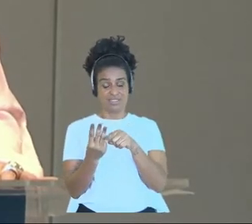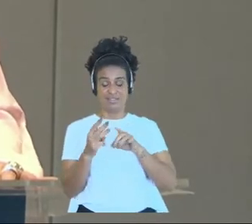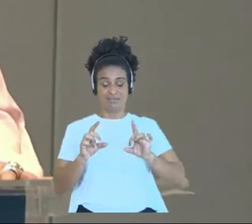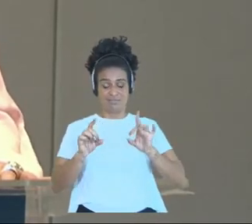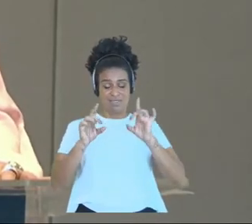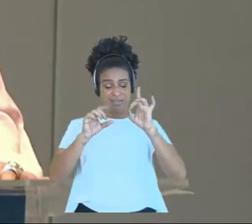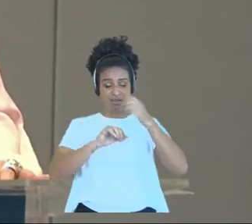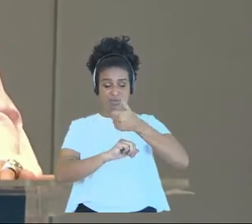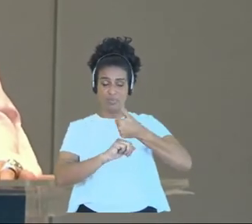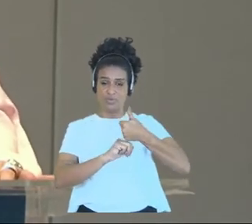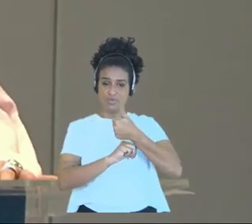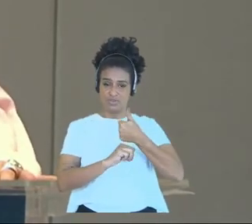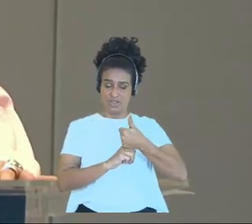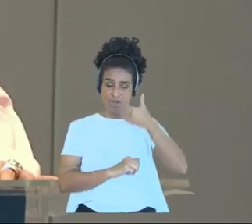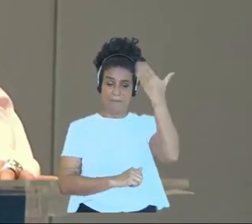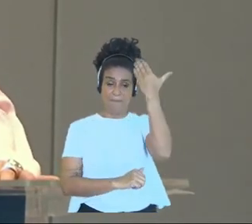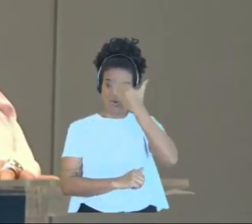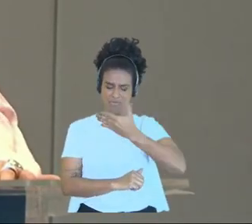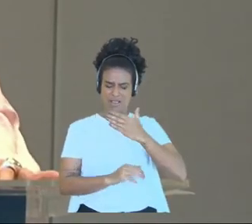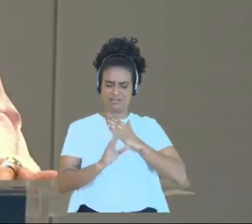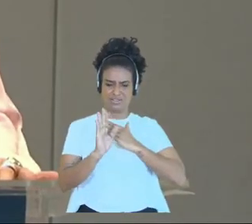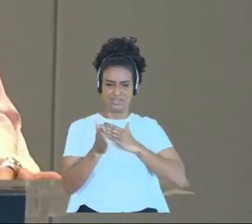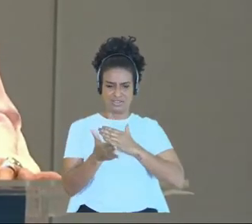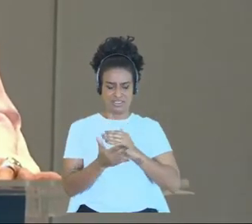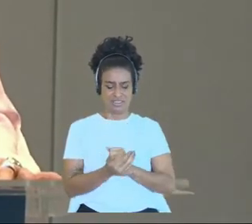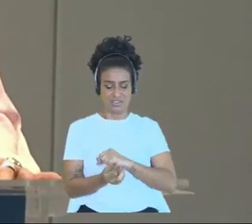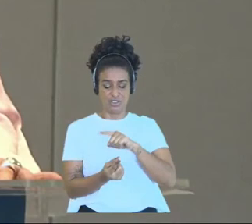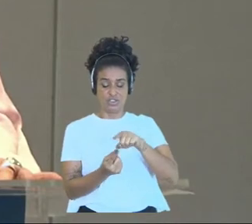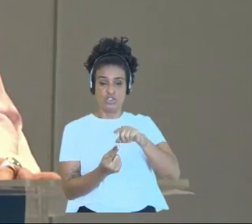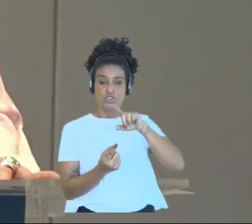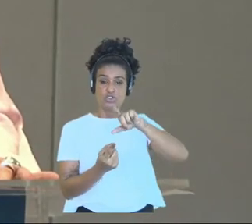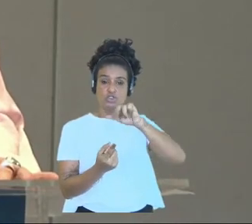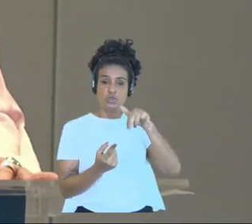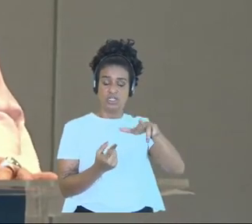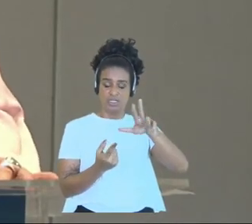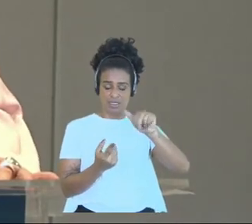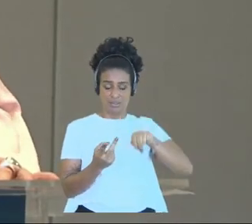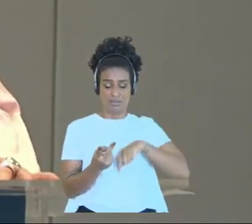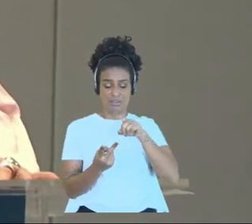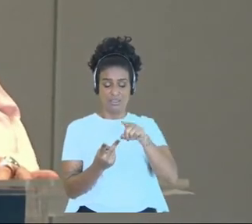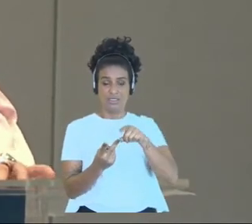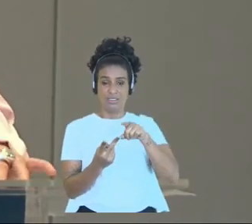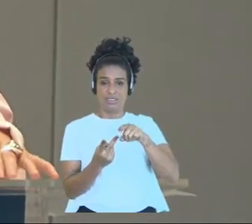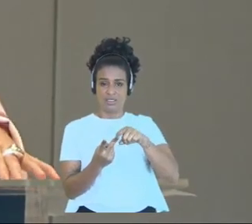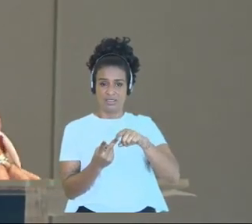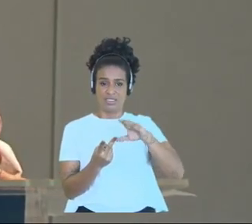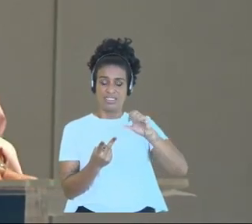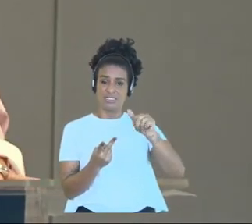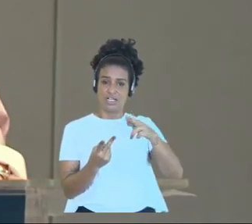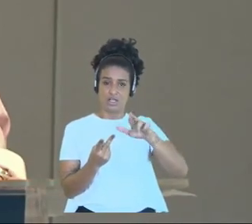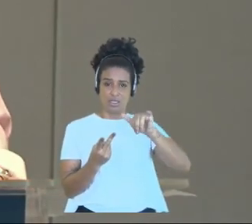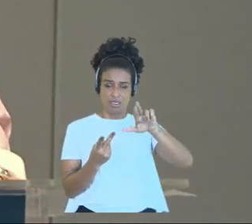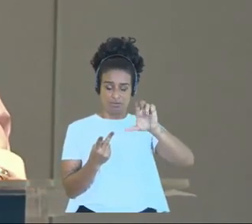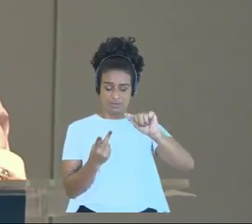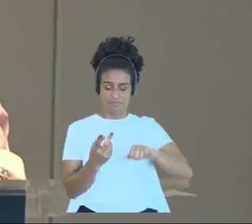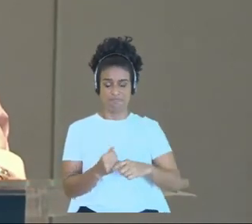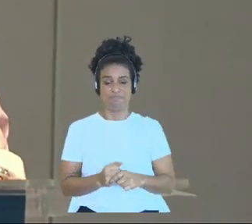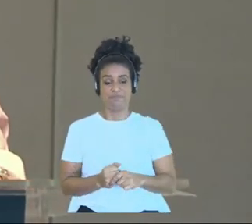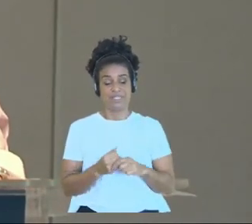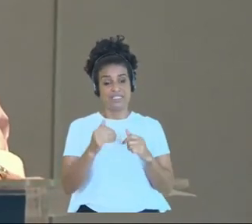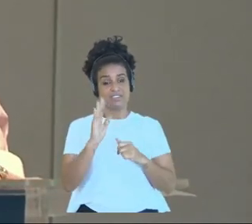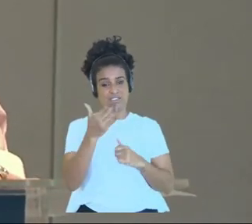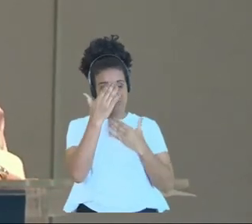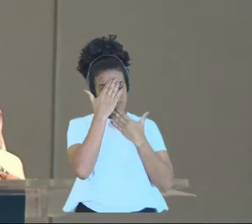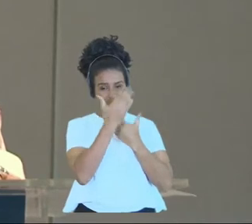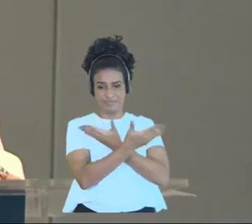especialistas comprovados: Graciela Testa, Juliana Damasceno e Guilherme Casseróis. E já